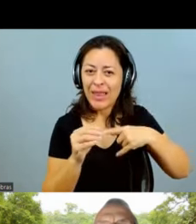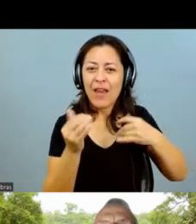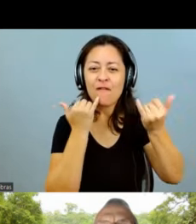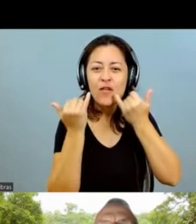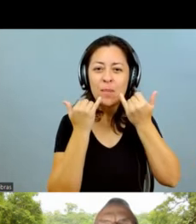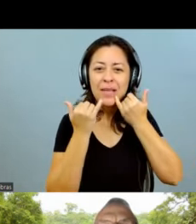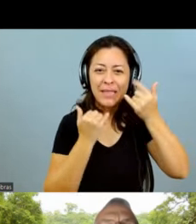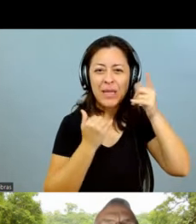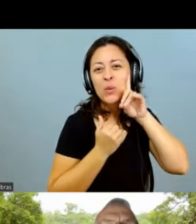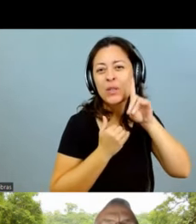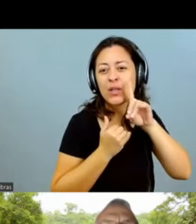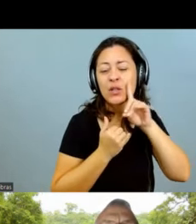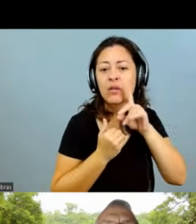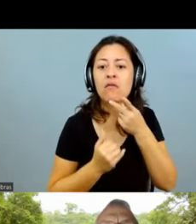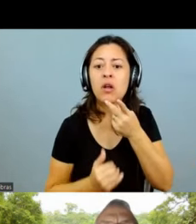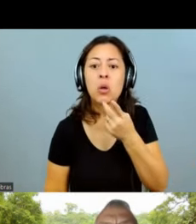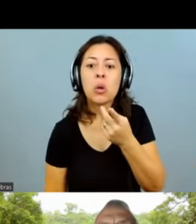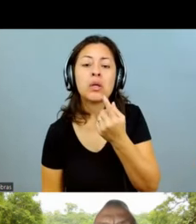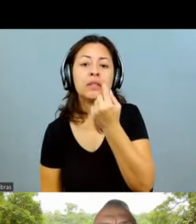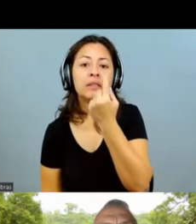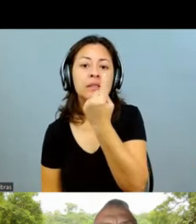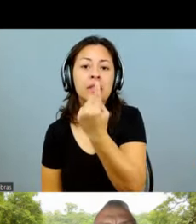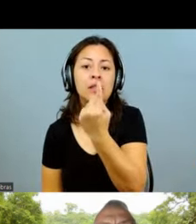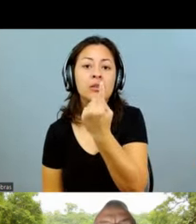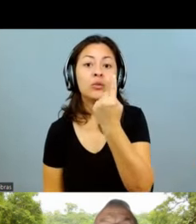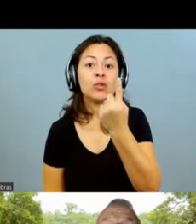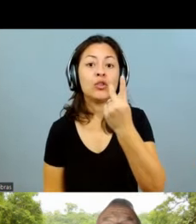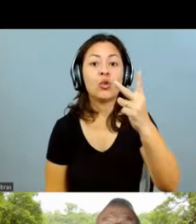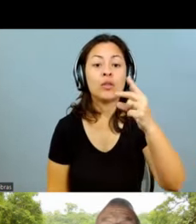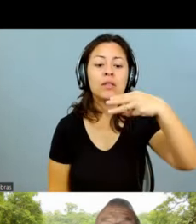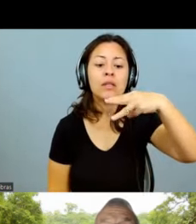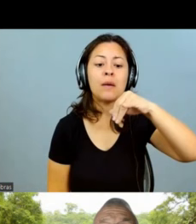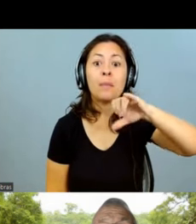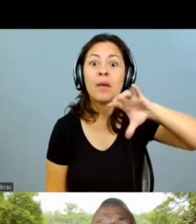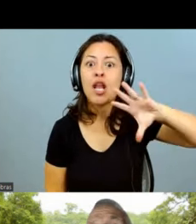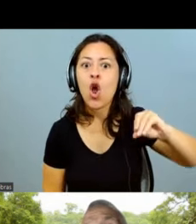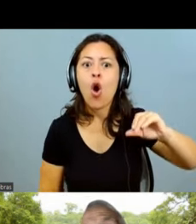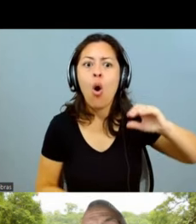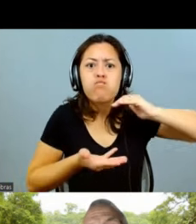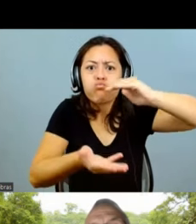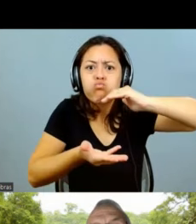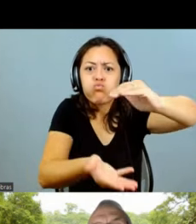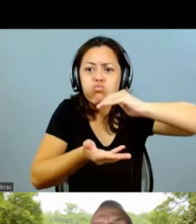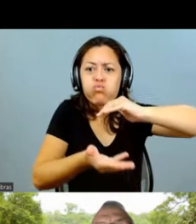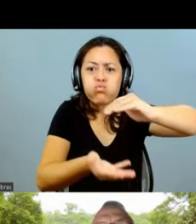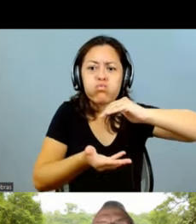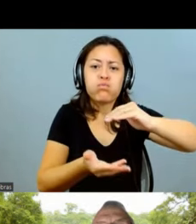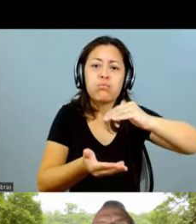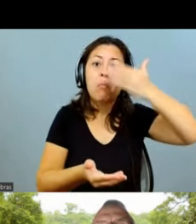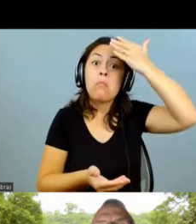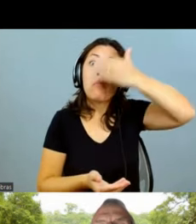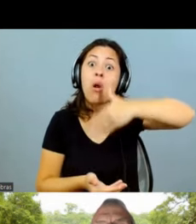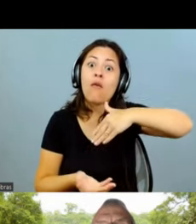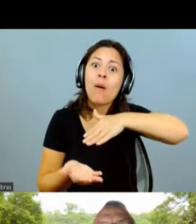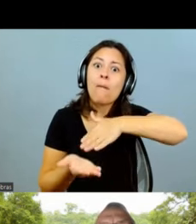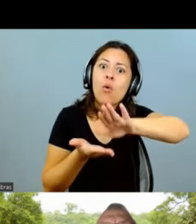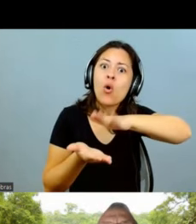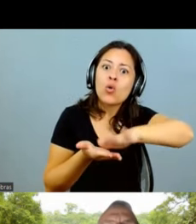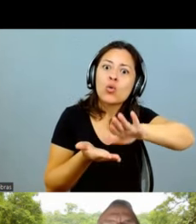de 122.9 milhões de fardos frente a um cenário de produção de